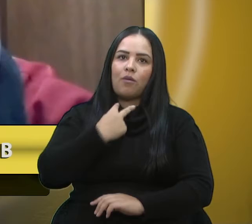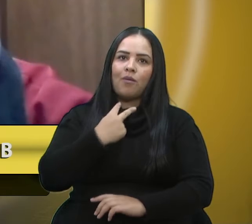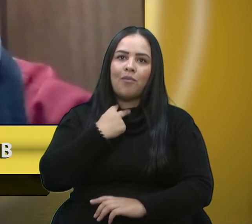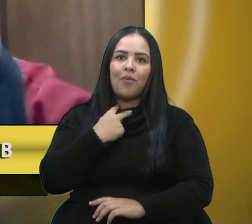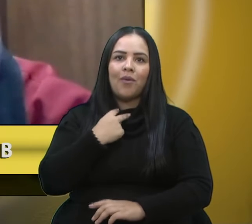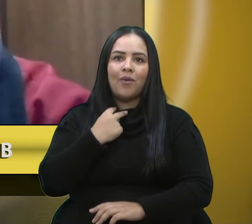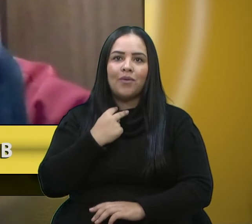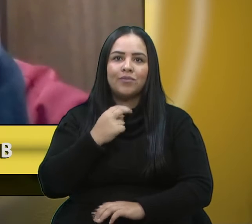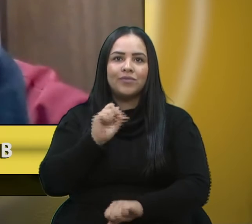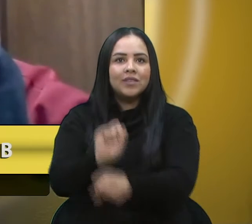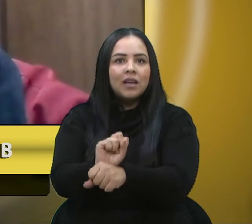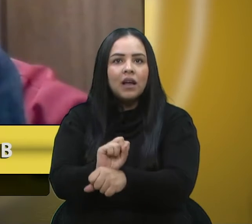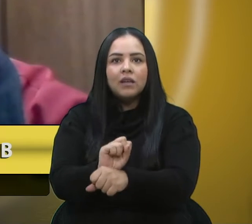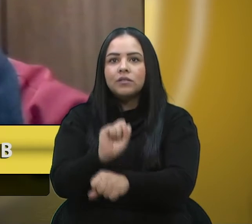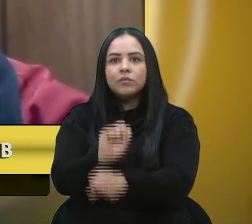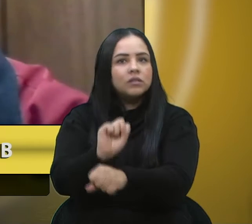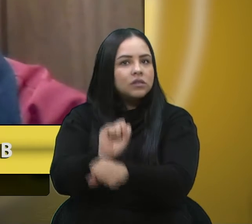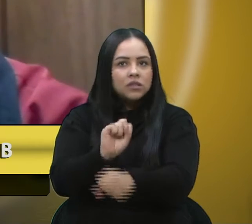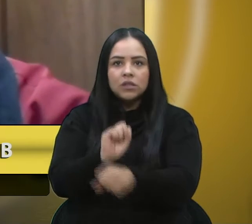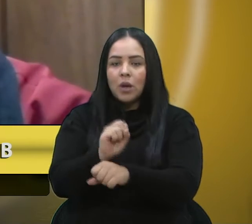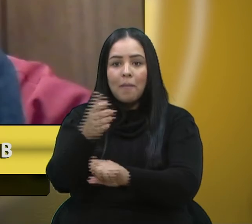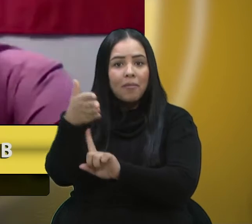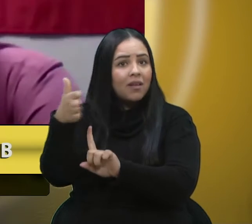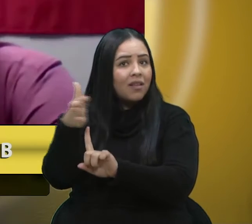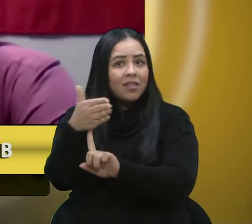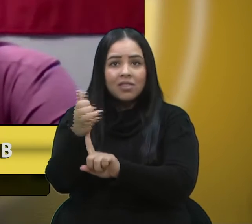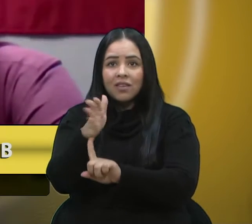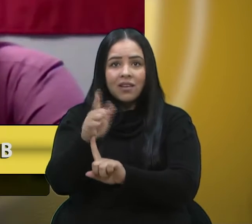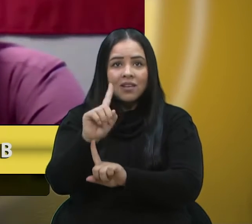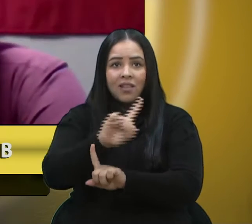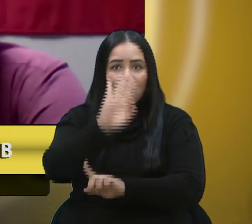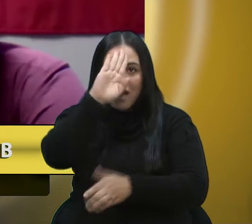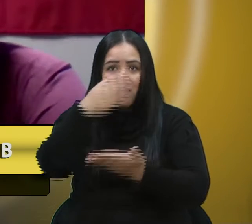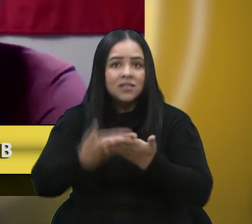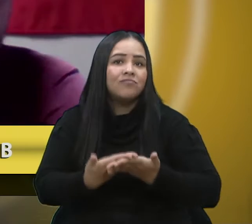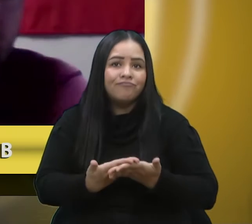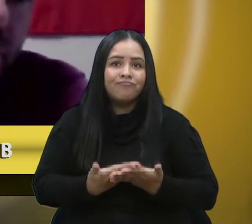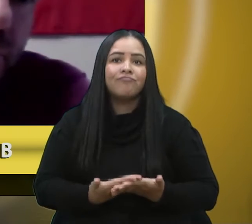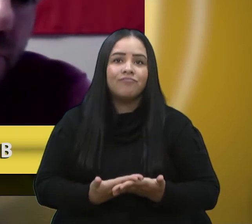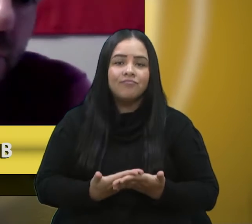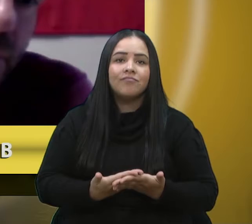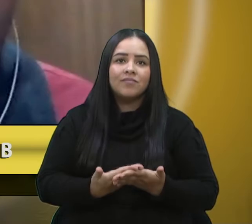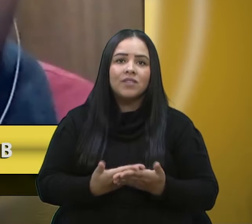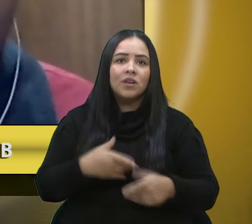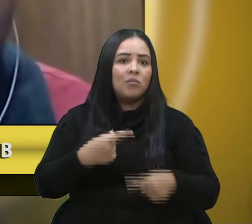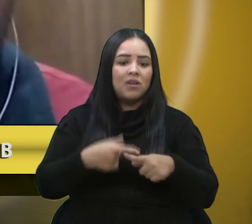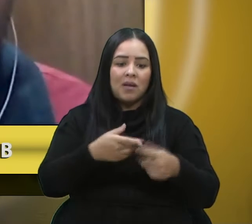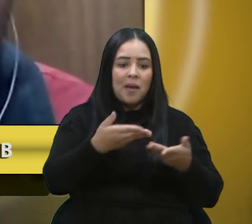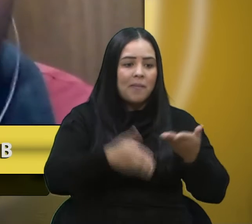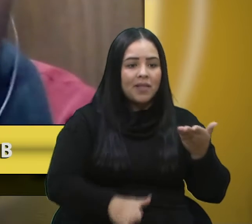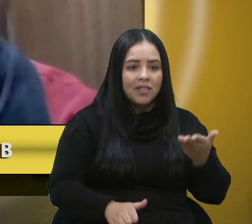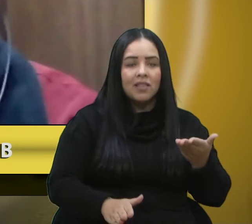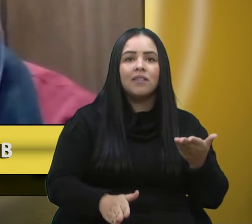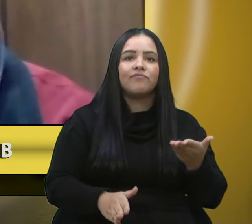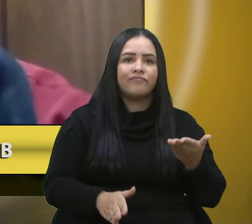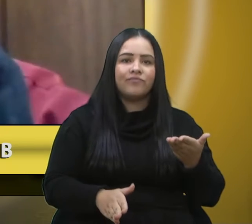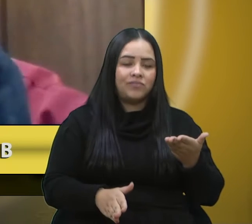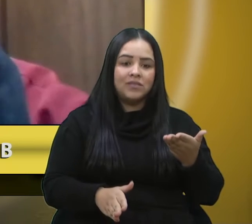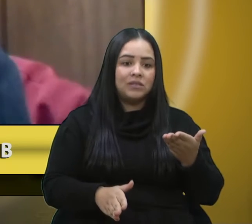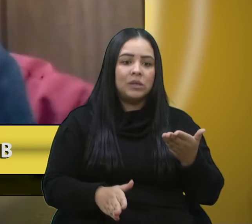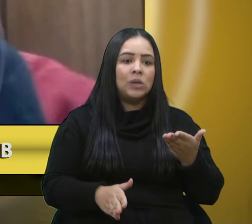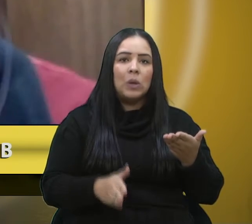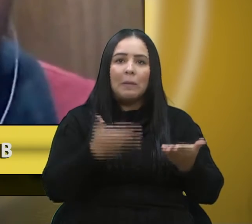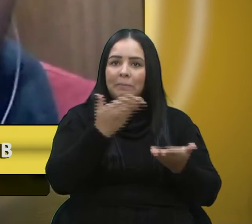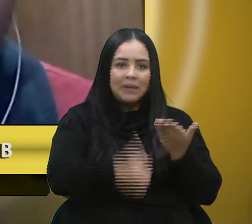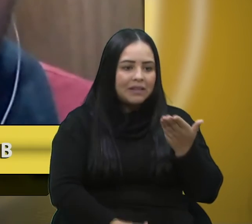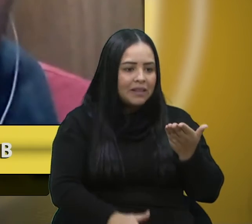ser refém de bandeira que ninguém mais acredita. Quando possível, uma parte, vereador. O critério se perdeu, né? E faz tempo que se perdeu o critério. E agora